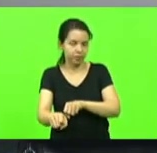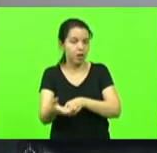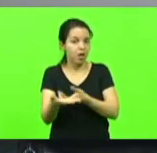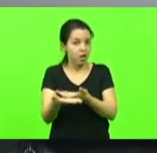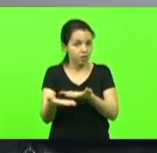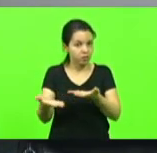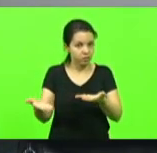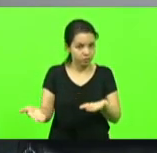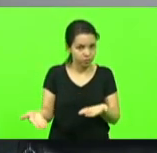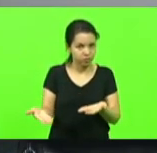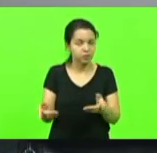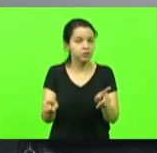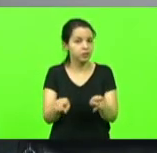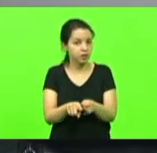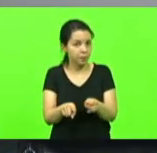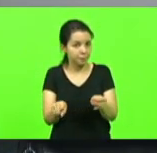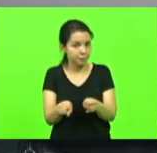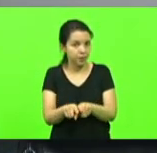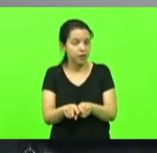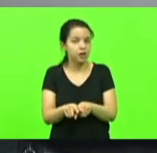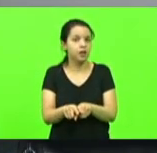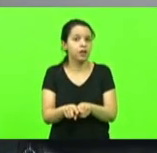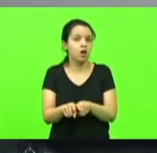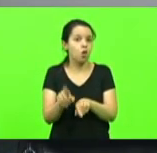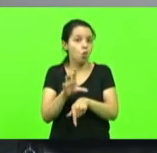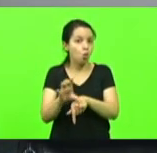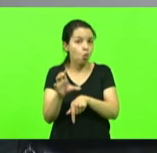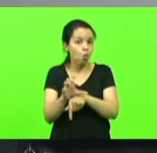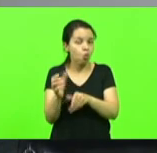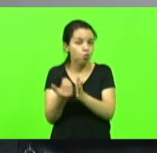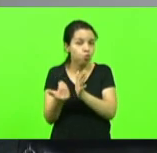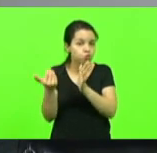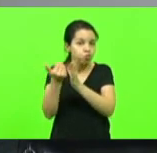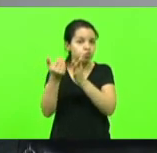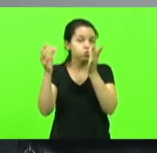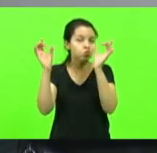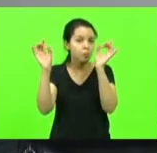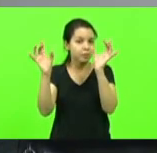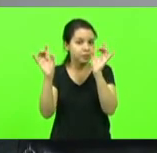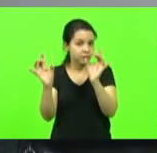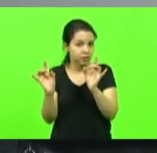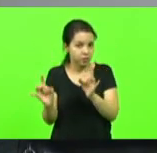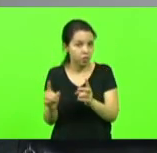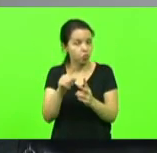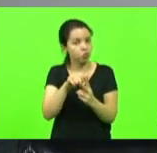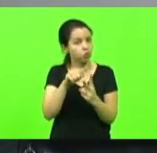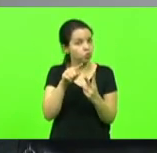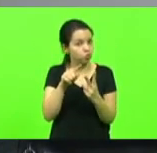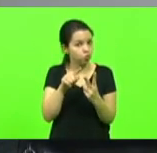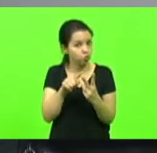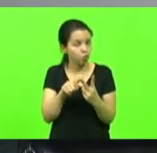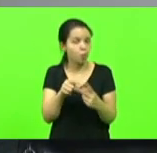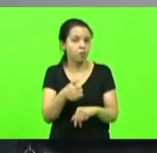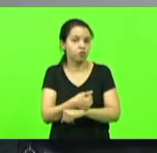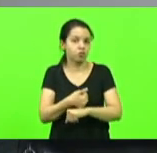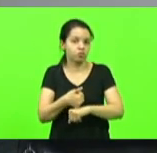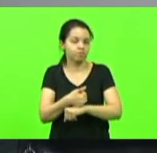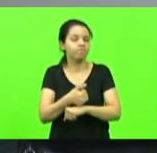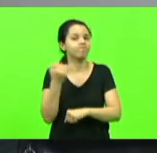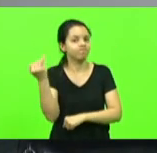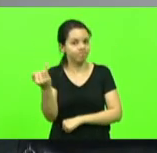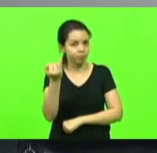e também de especialização dessas duas especialidades. Isso é extremamente importante ouvir